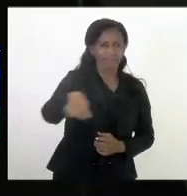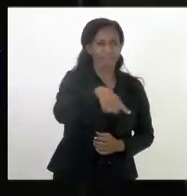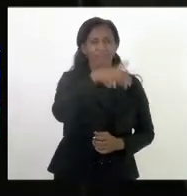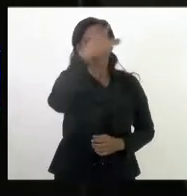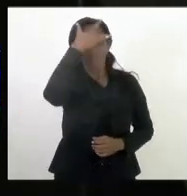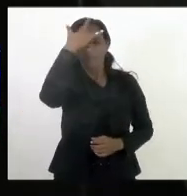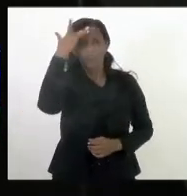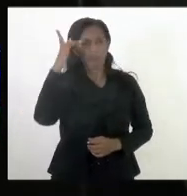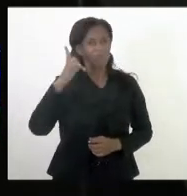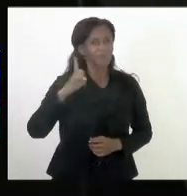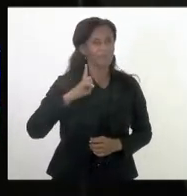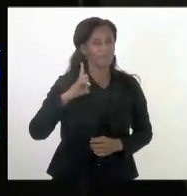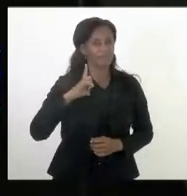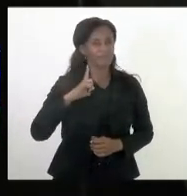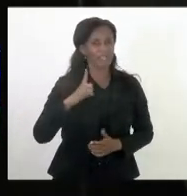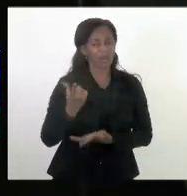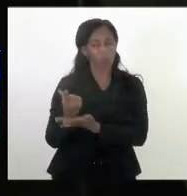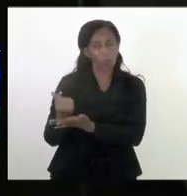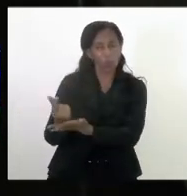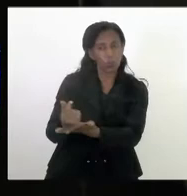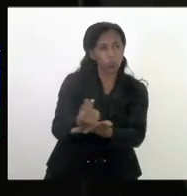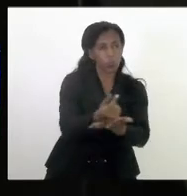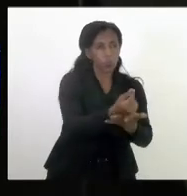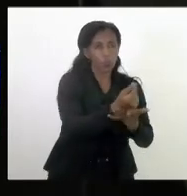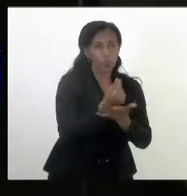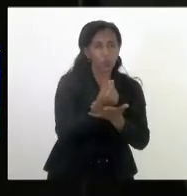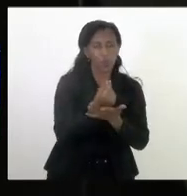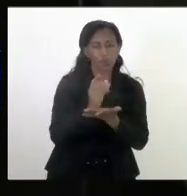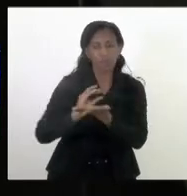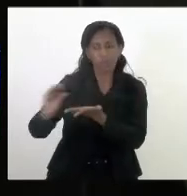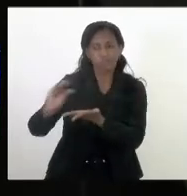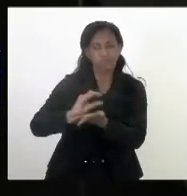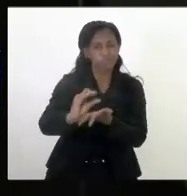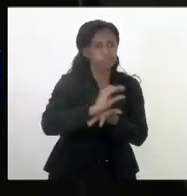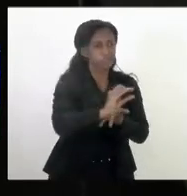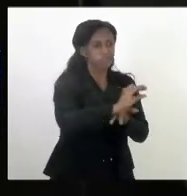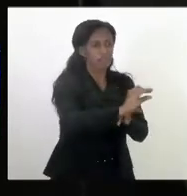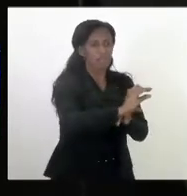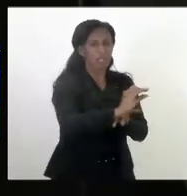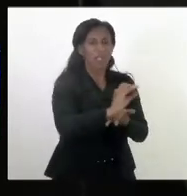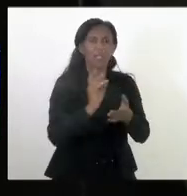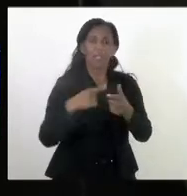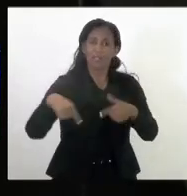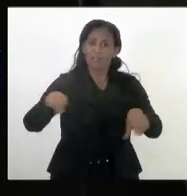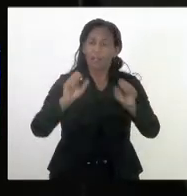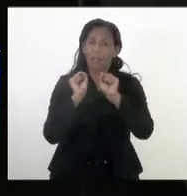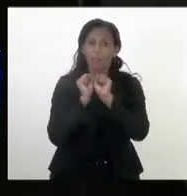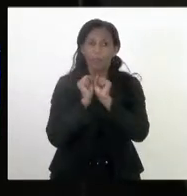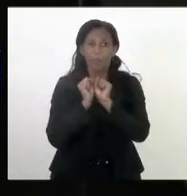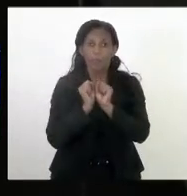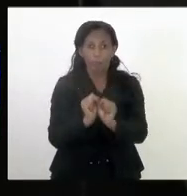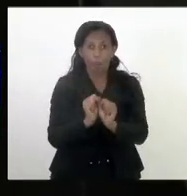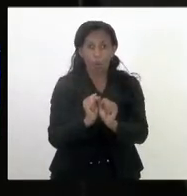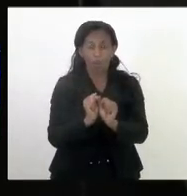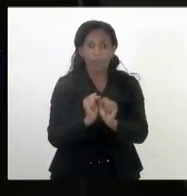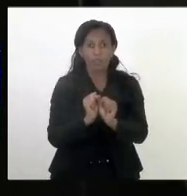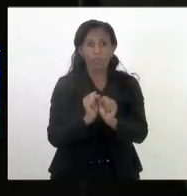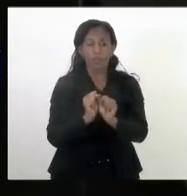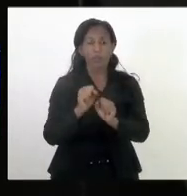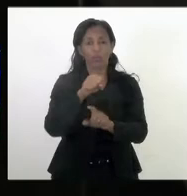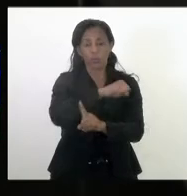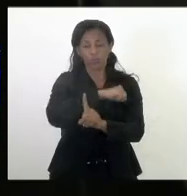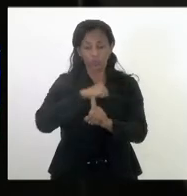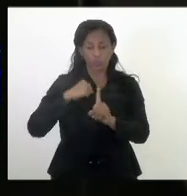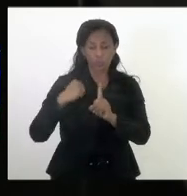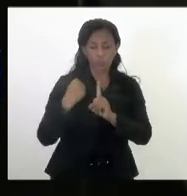tenham minimamente uma renda que possa fazer com que elas se permaneçam na sua convivência